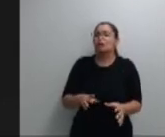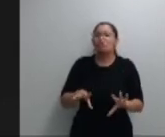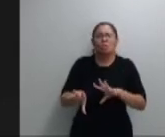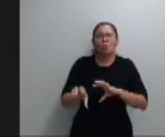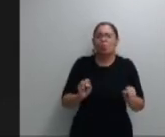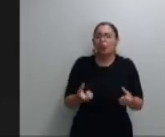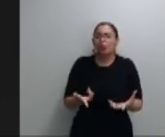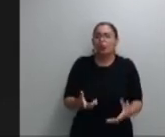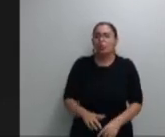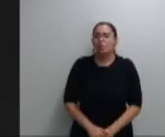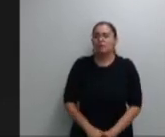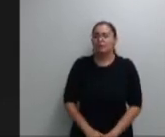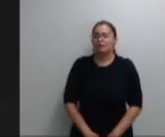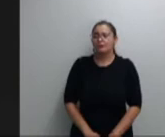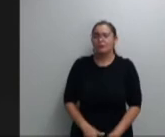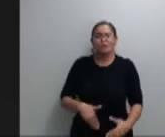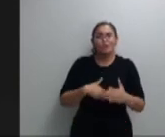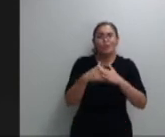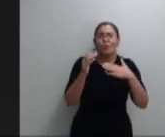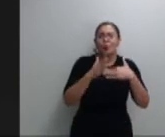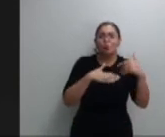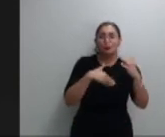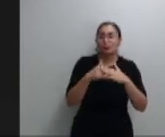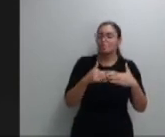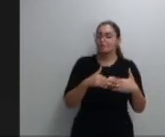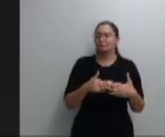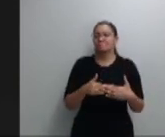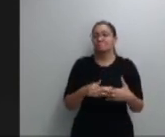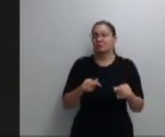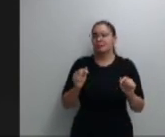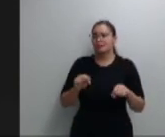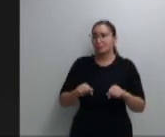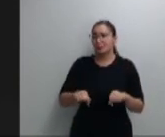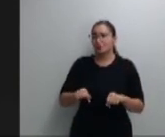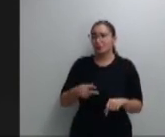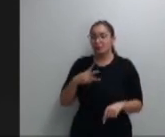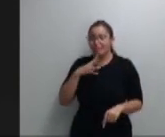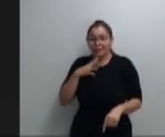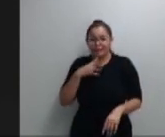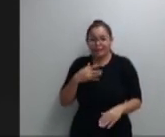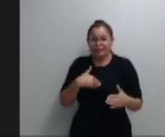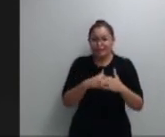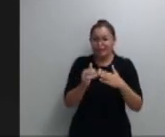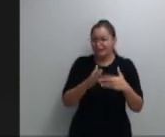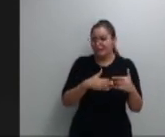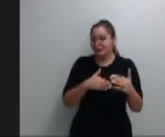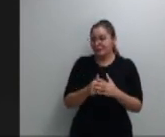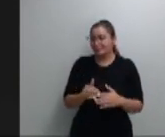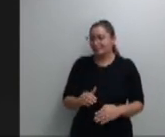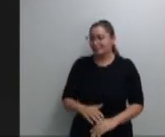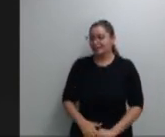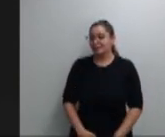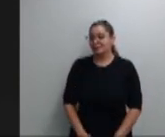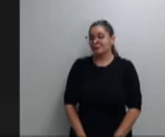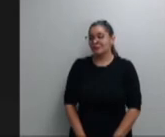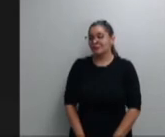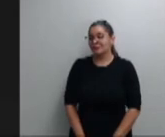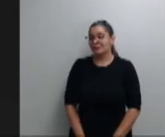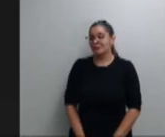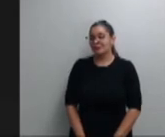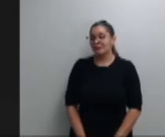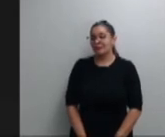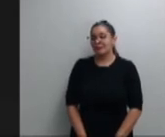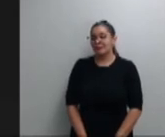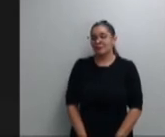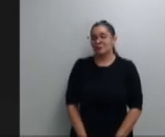potenciais beneficiários. Aqui nem potenciais eram, porque como se viu era possível